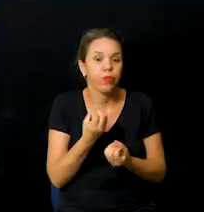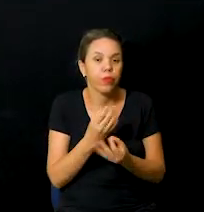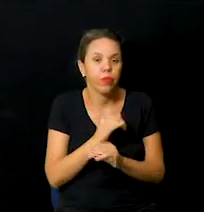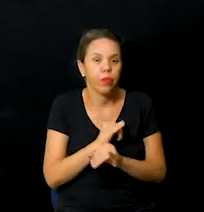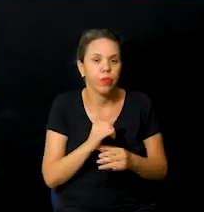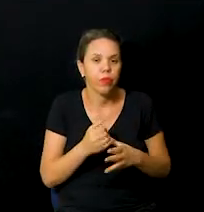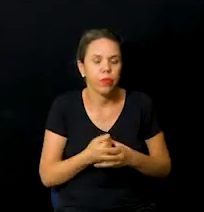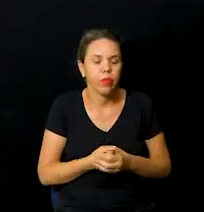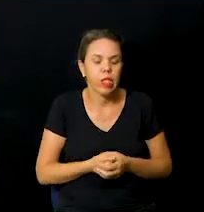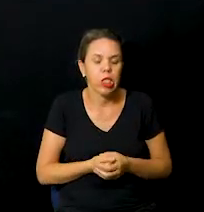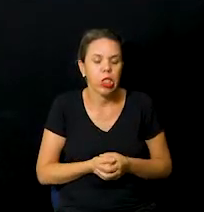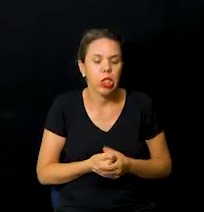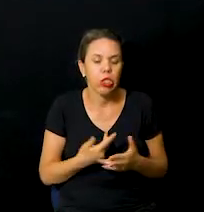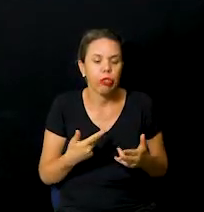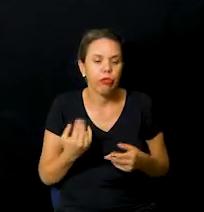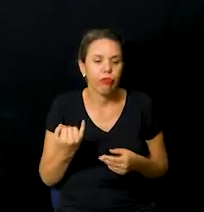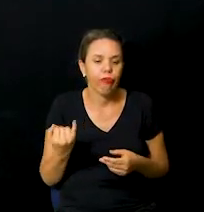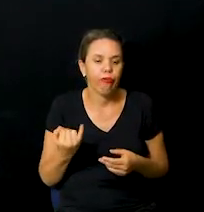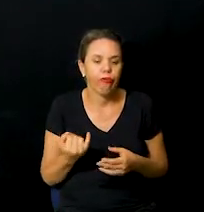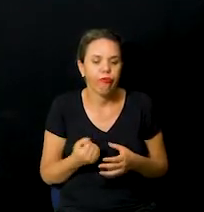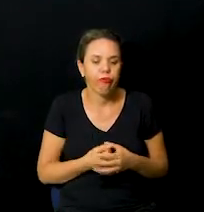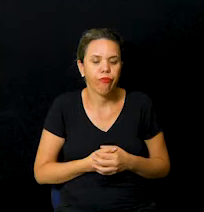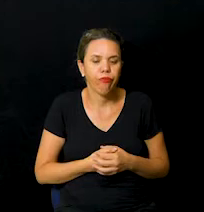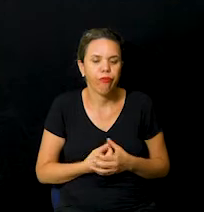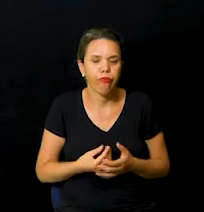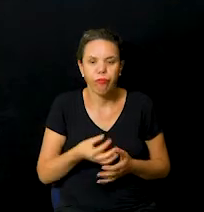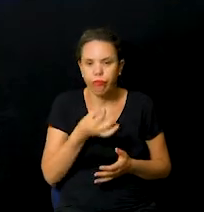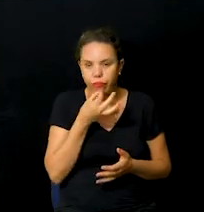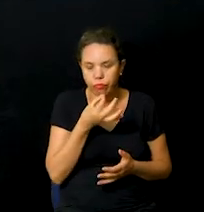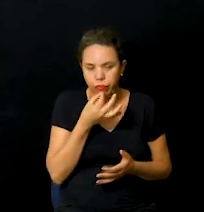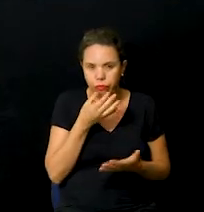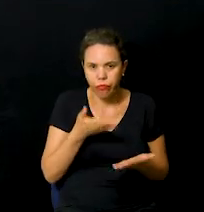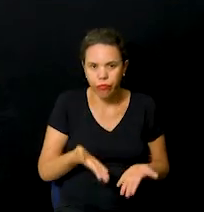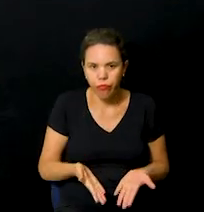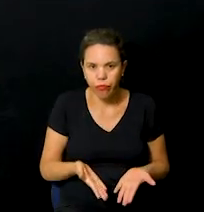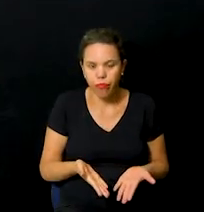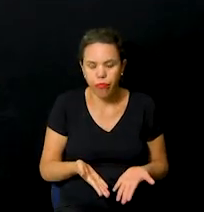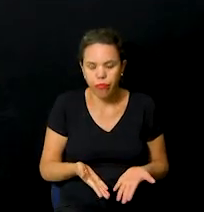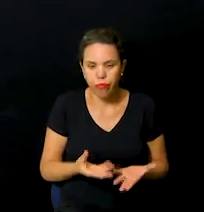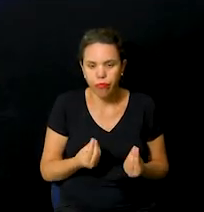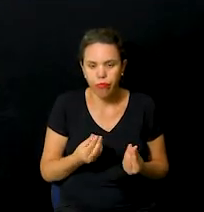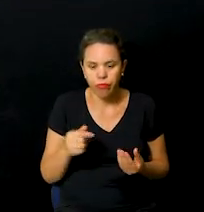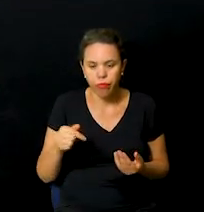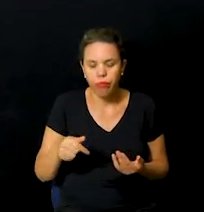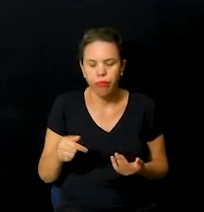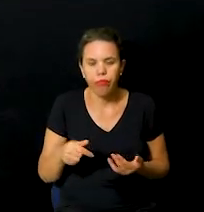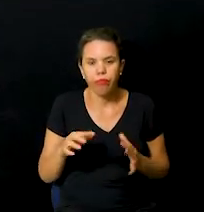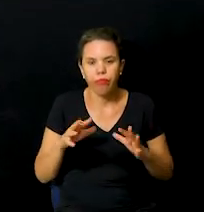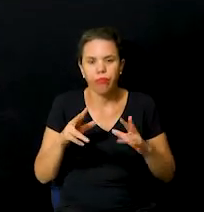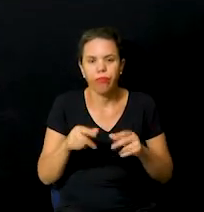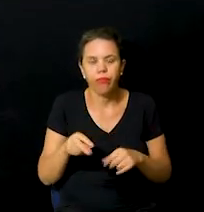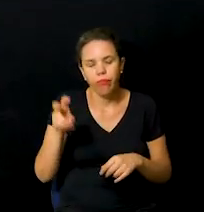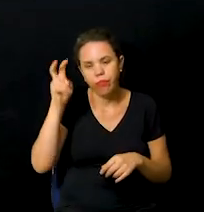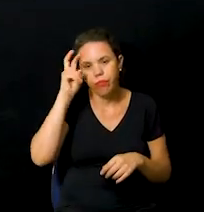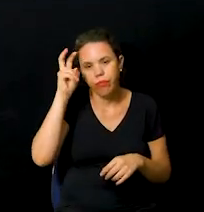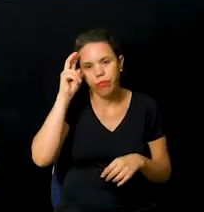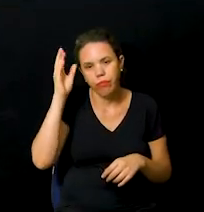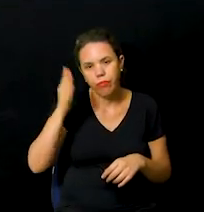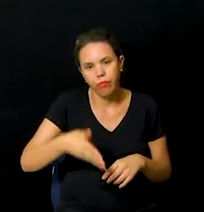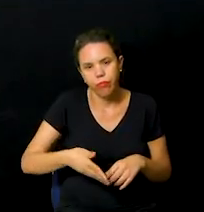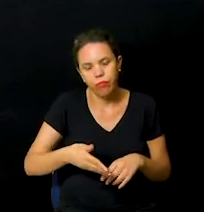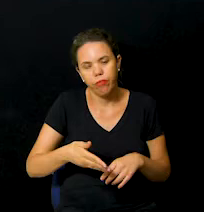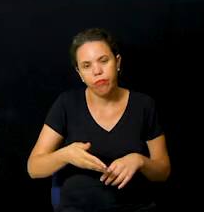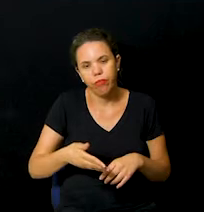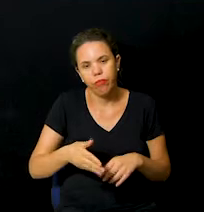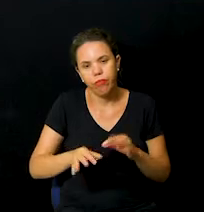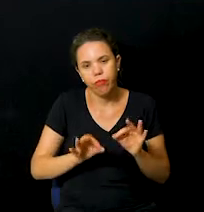com excesso de informação. Então, uma das coisas importantes, na minha opinião, e que a gente pratica muito aqui, inclusive todas as